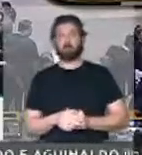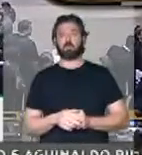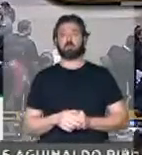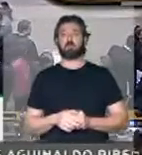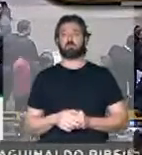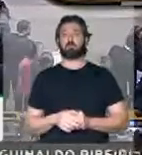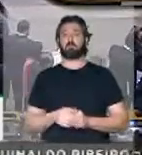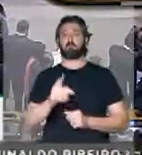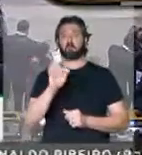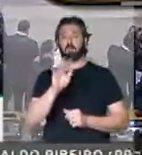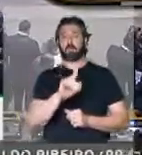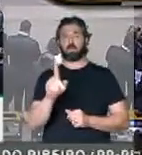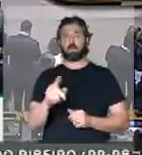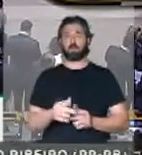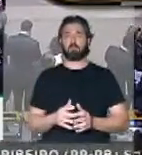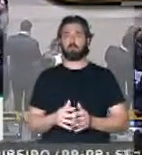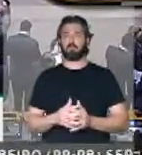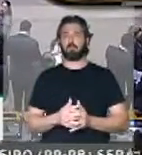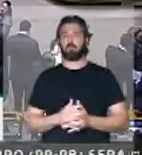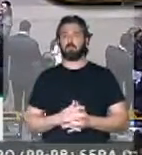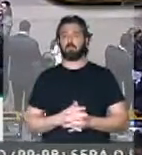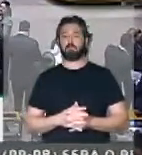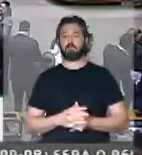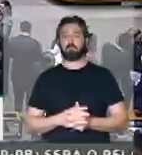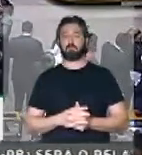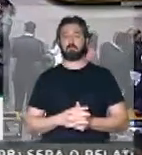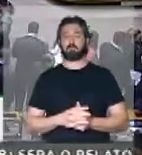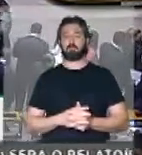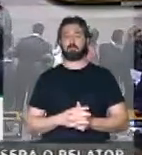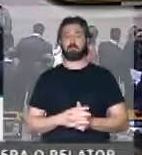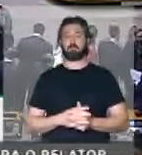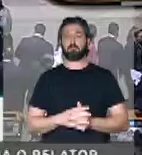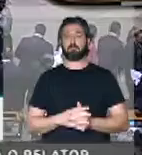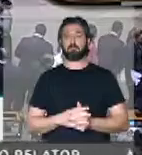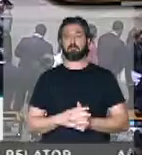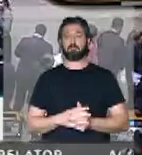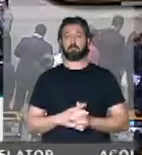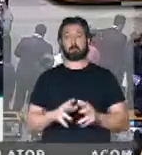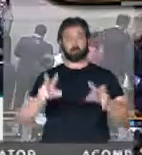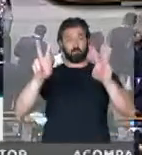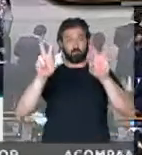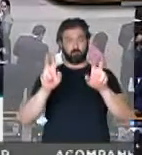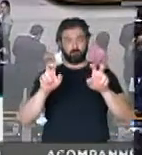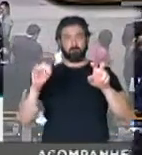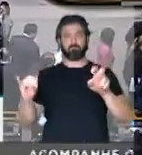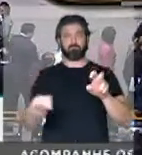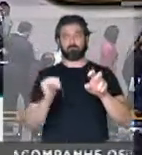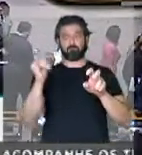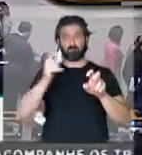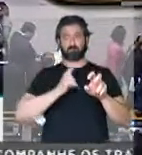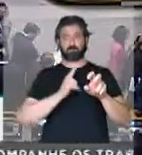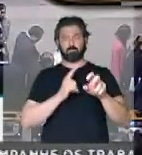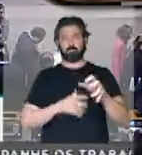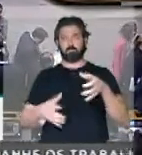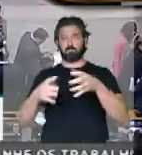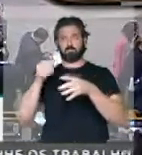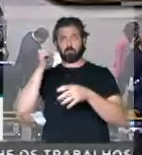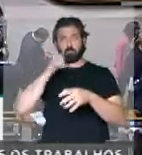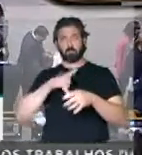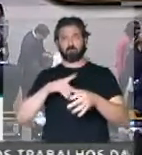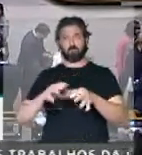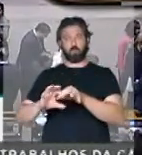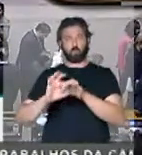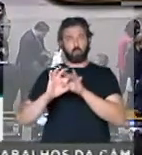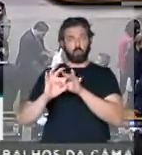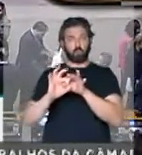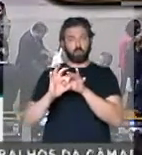Presidente, o PT vota não. Deputada Soraya, em vista do tema, da relevância da bancada feminina ter